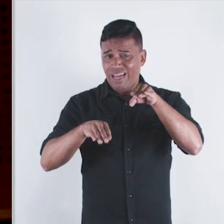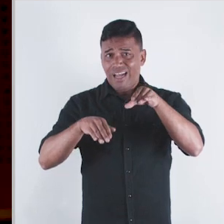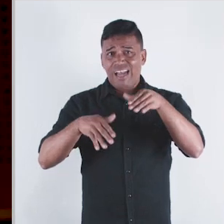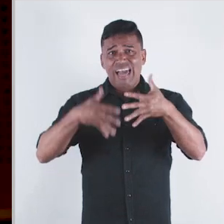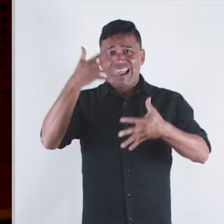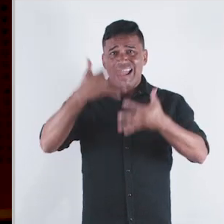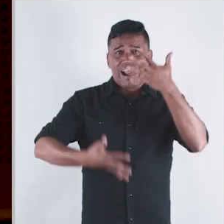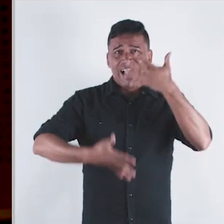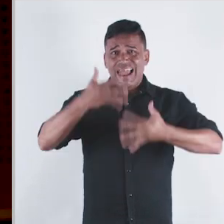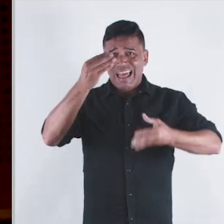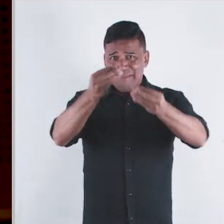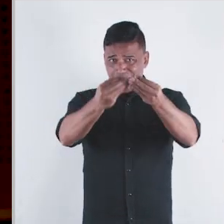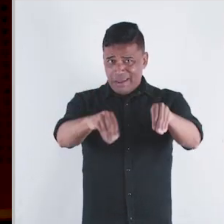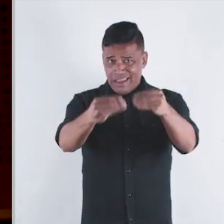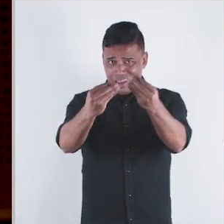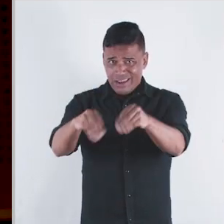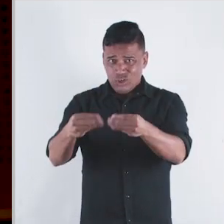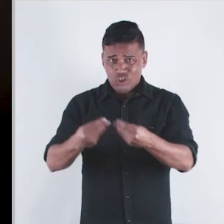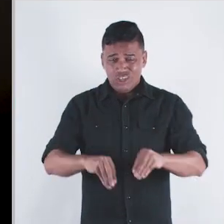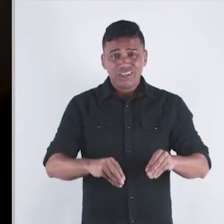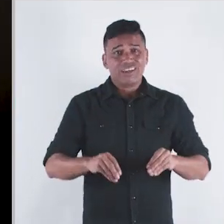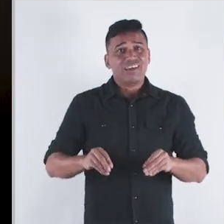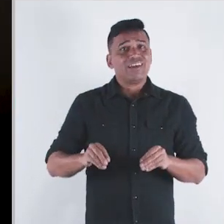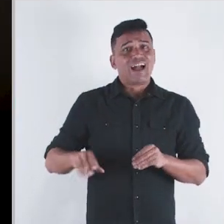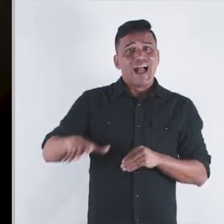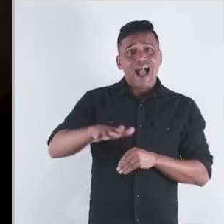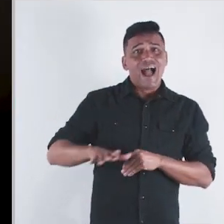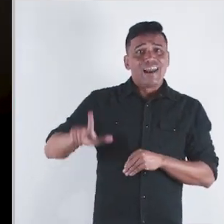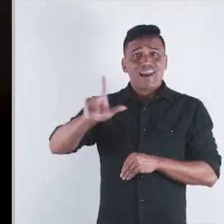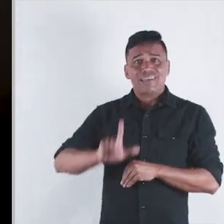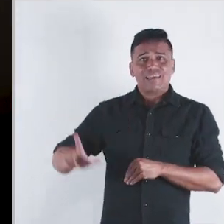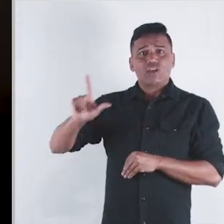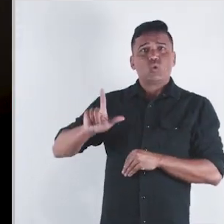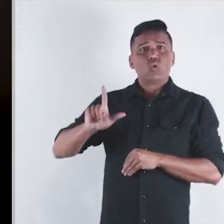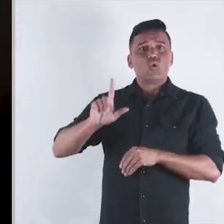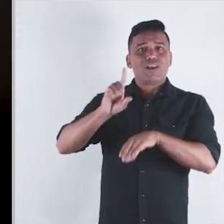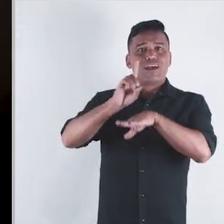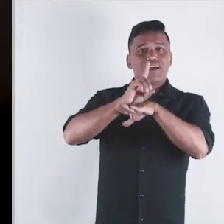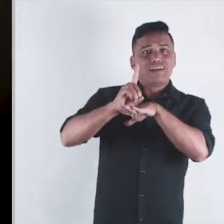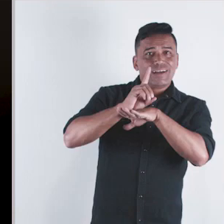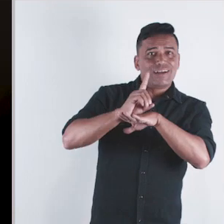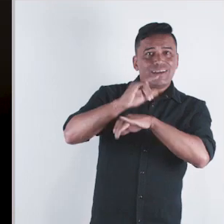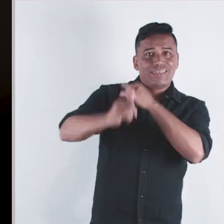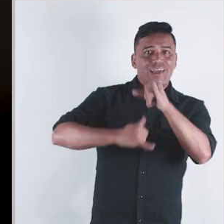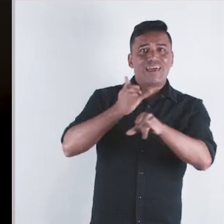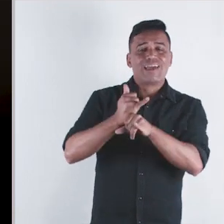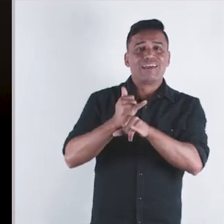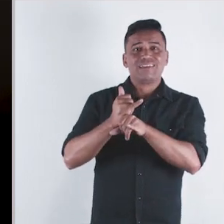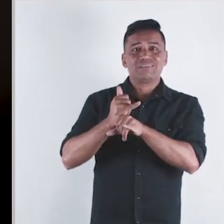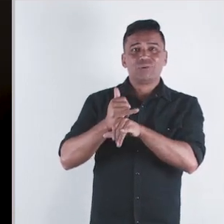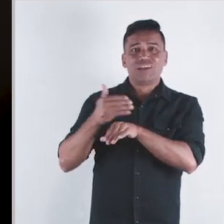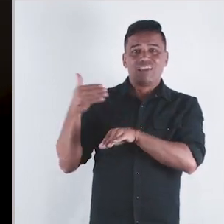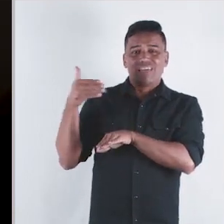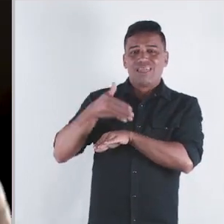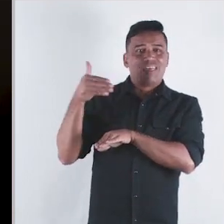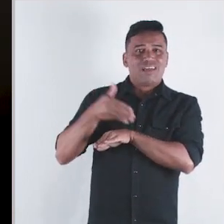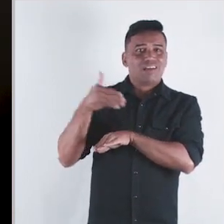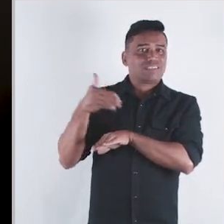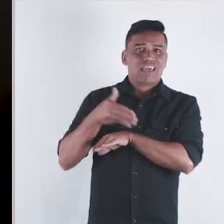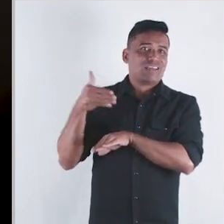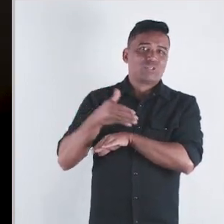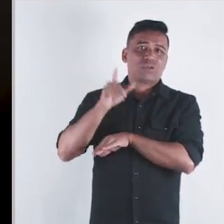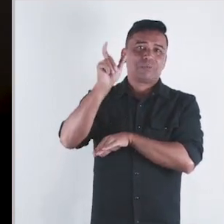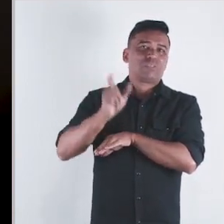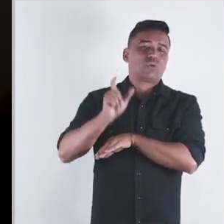interfere na visibilidade dessa literatura digital, né? Faz com que ela tenha um alcance reduzido dentro